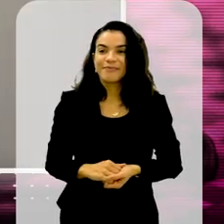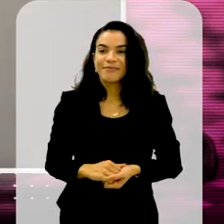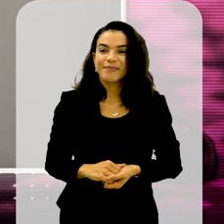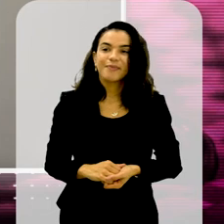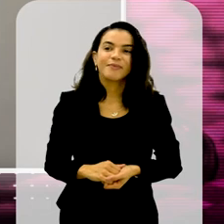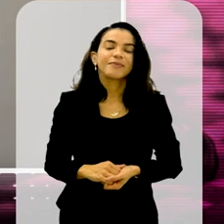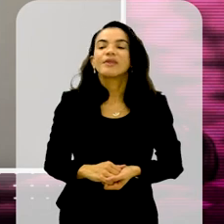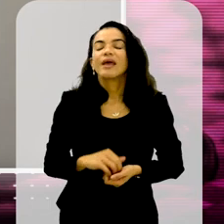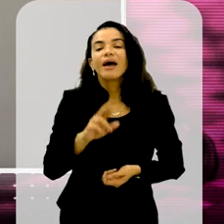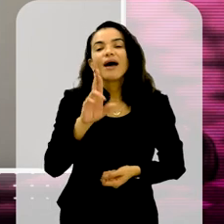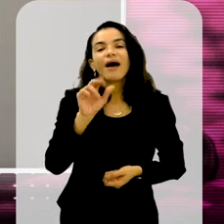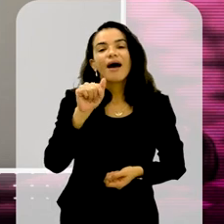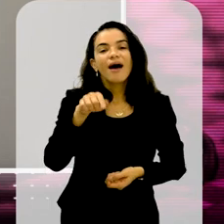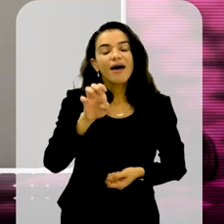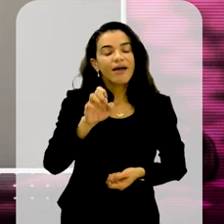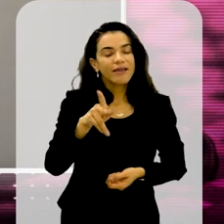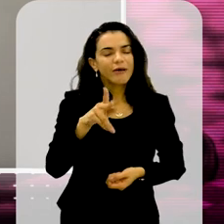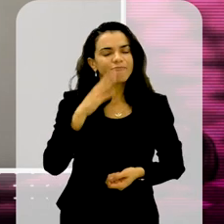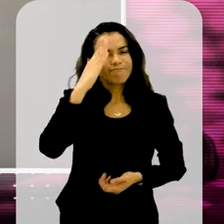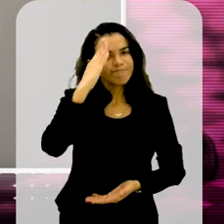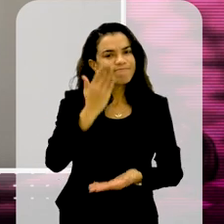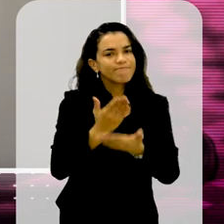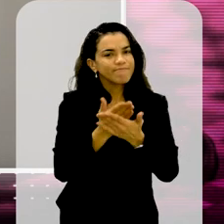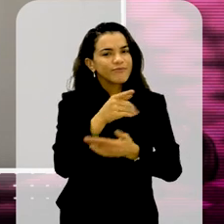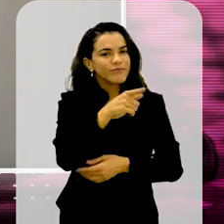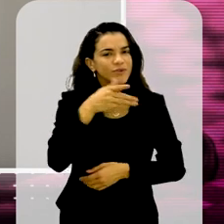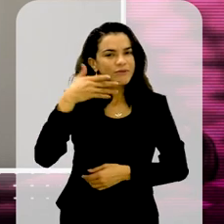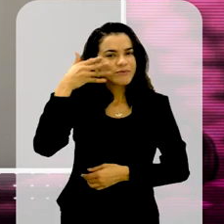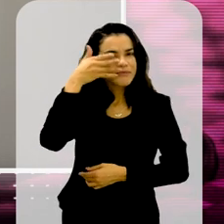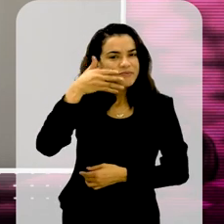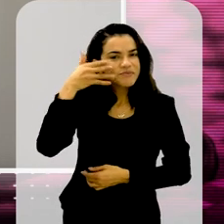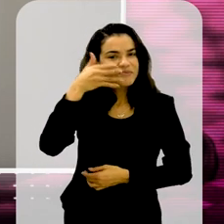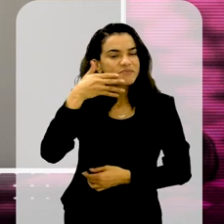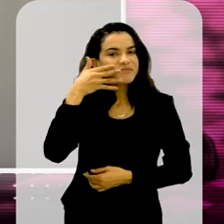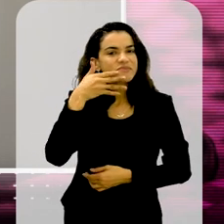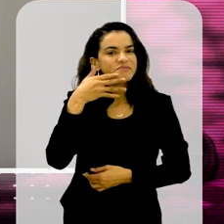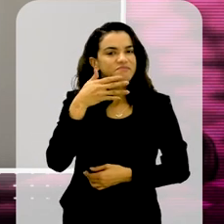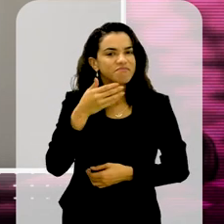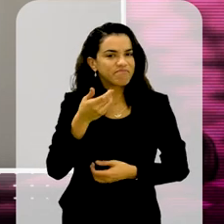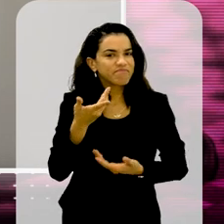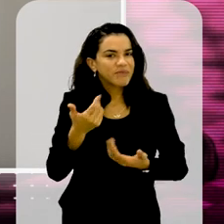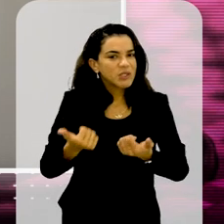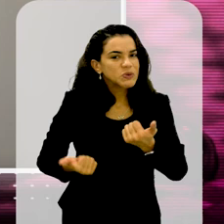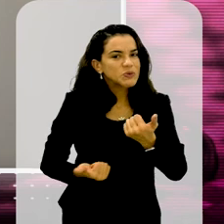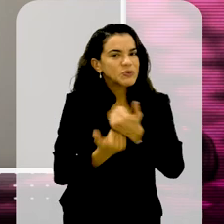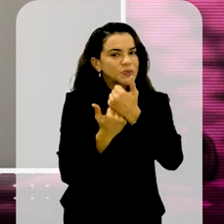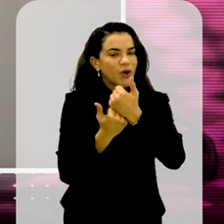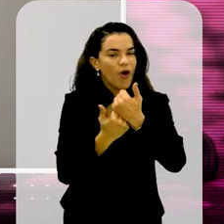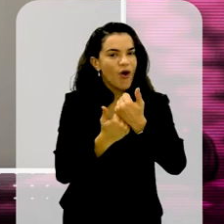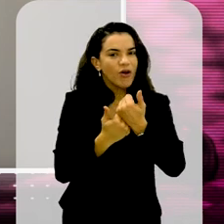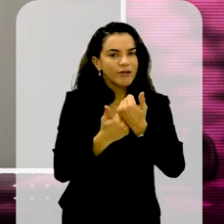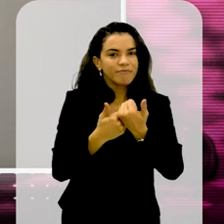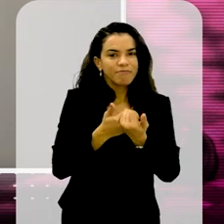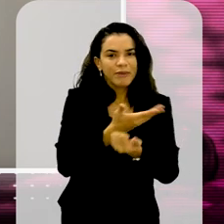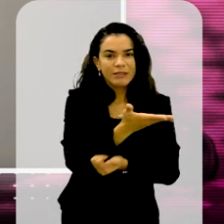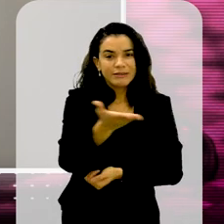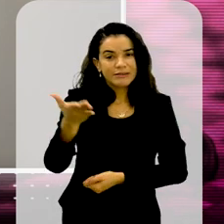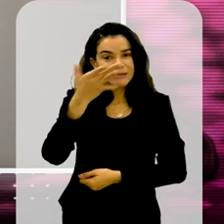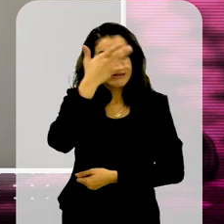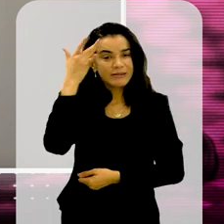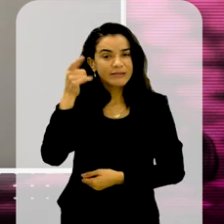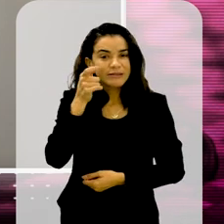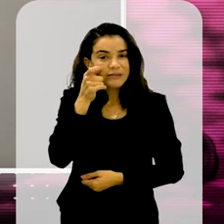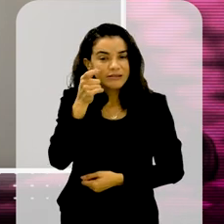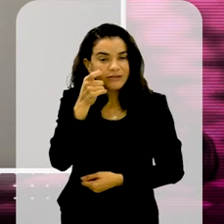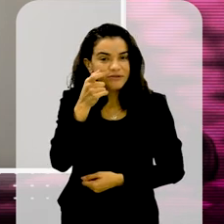praticados. Raquel, eu acredito que essa sua fala, ela dê muito suporte para as pessoas que estão nos assistindo,